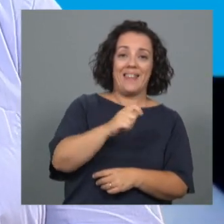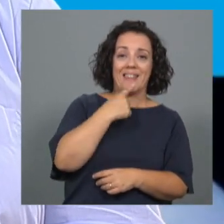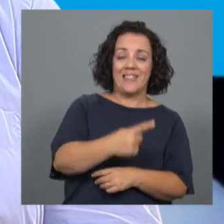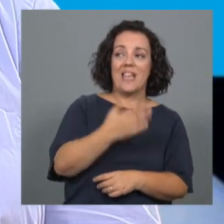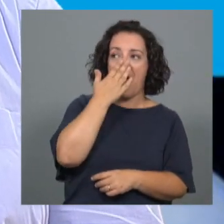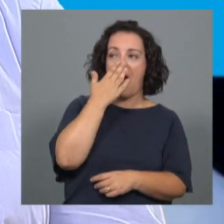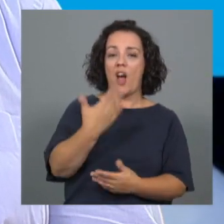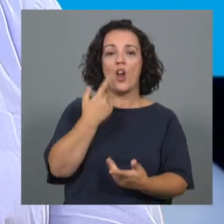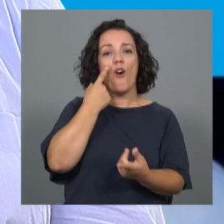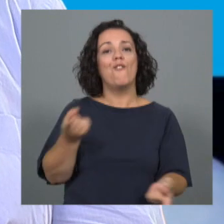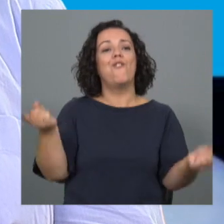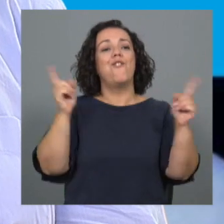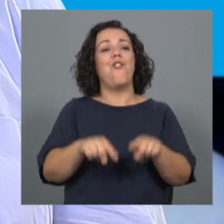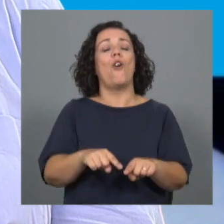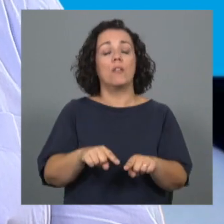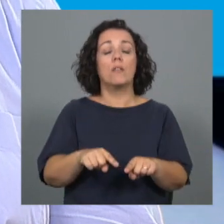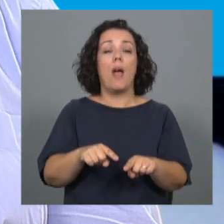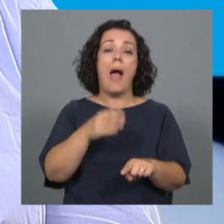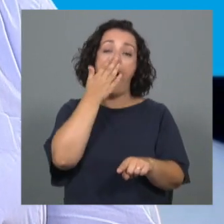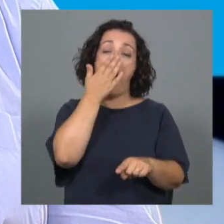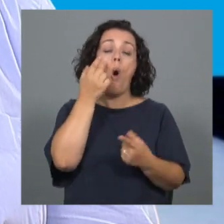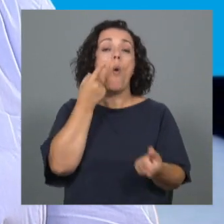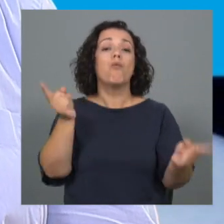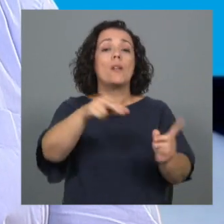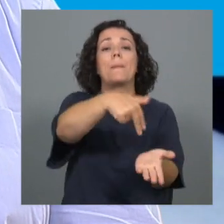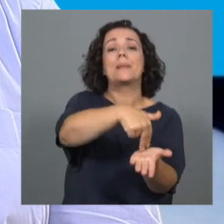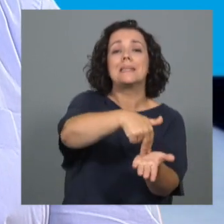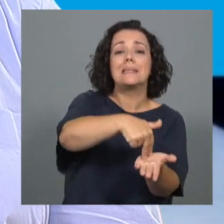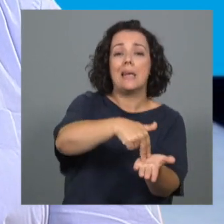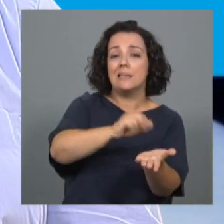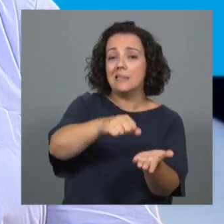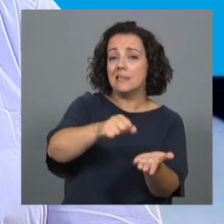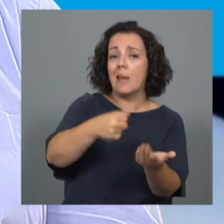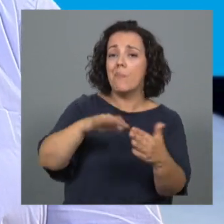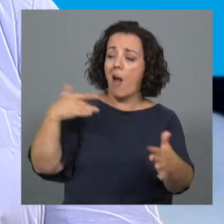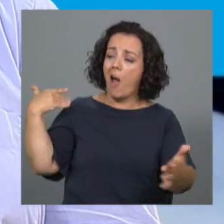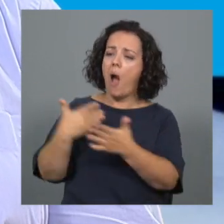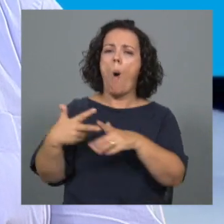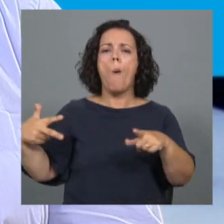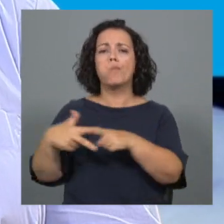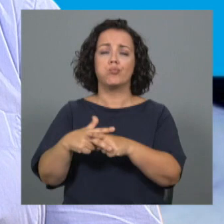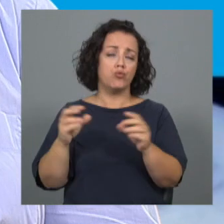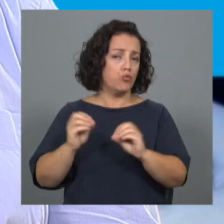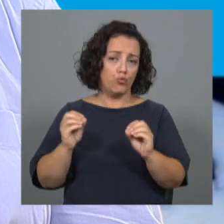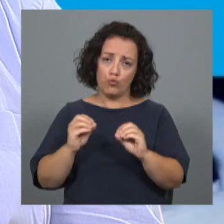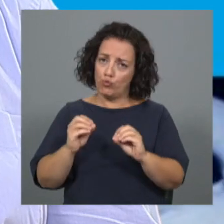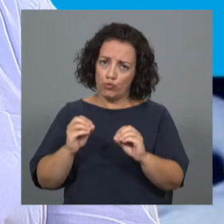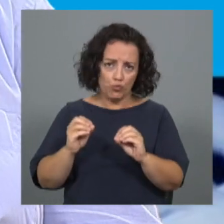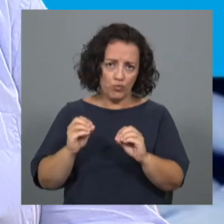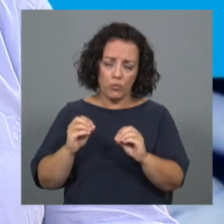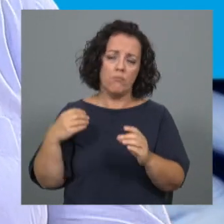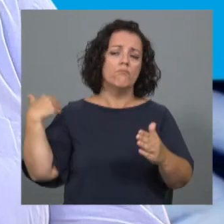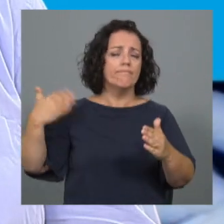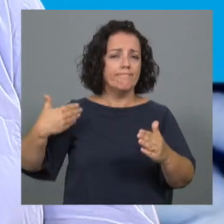mais presencialmente do que outra coisa, porque nunca as deixamos no passado e mantivemos-las ainda que em formas, ou